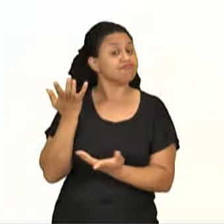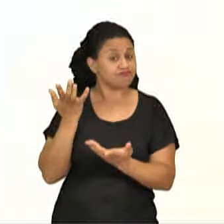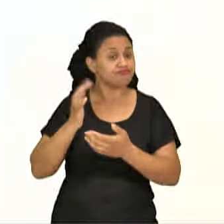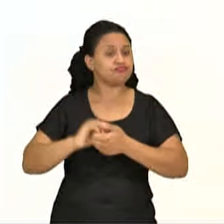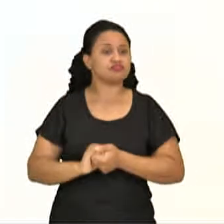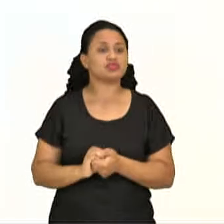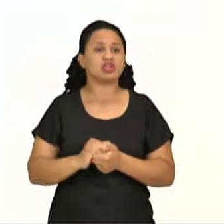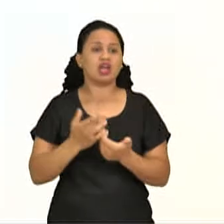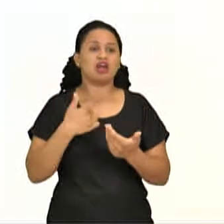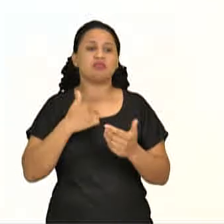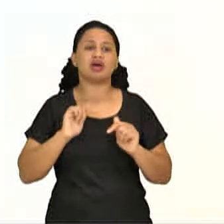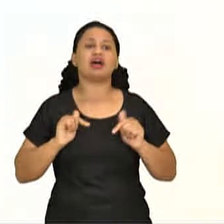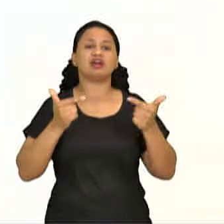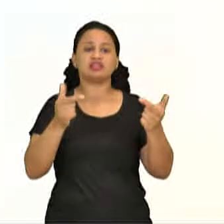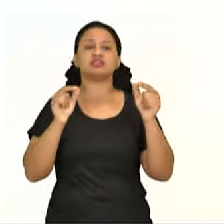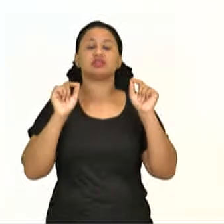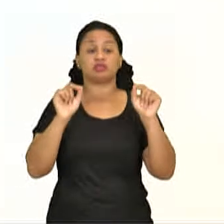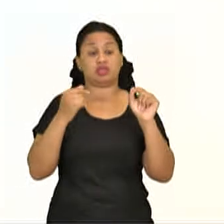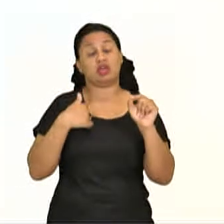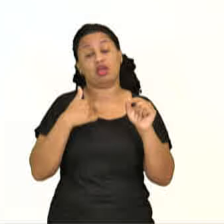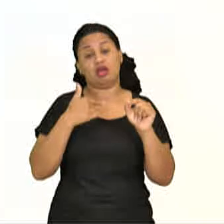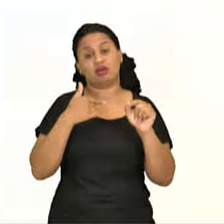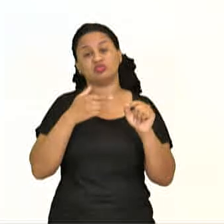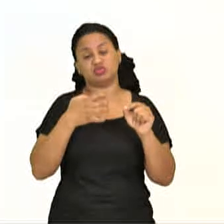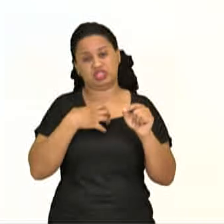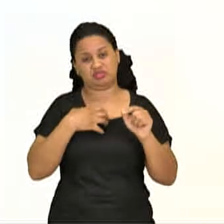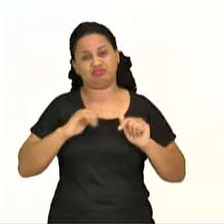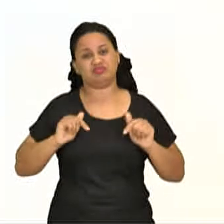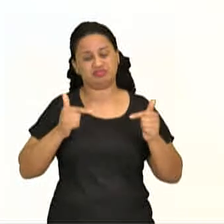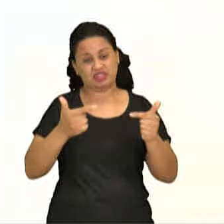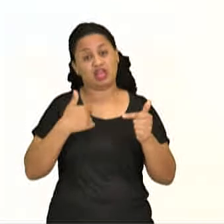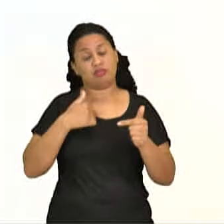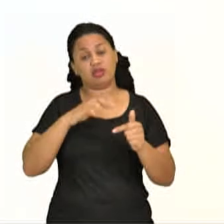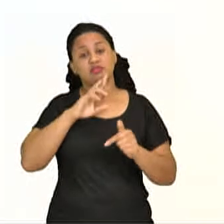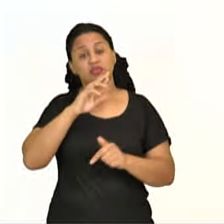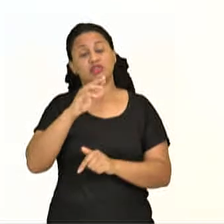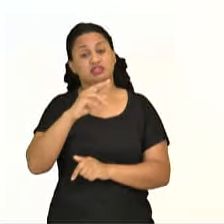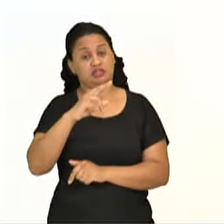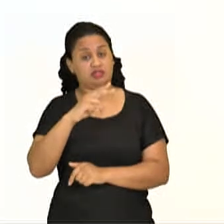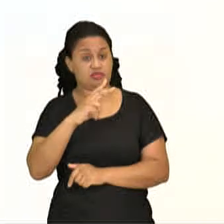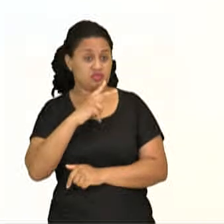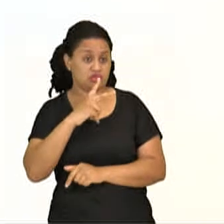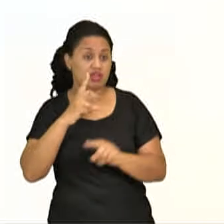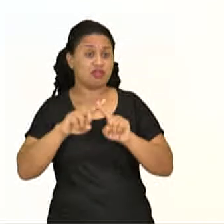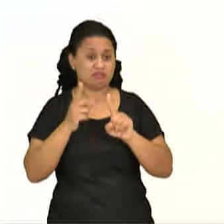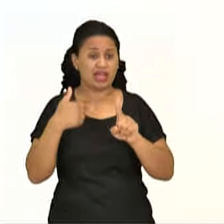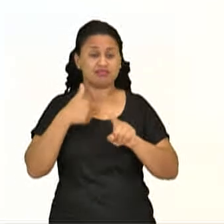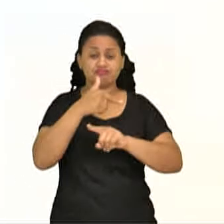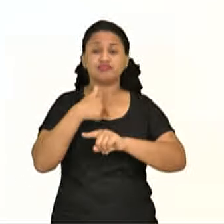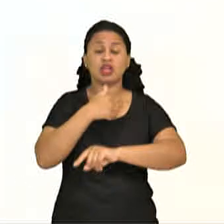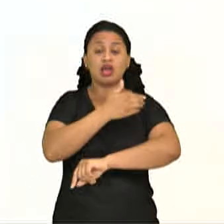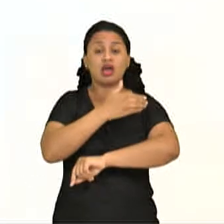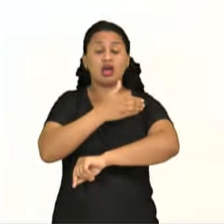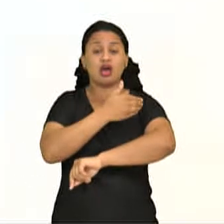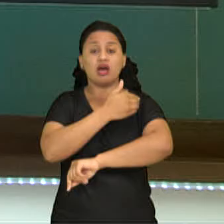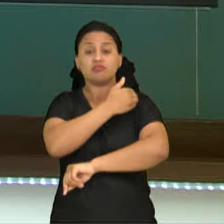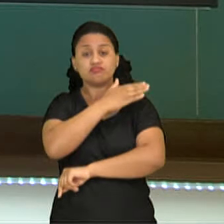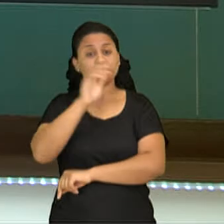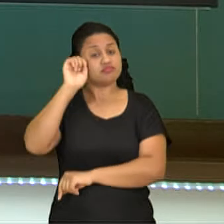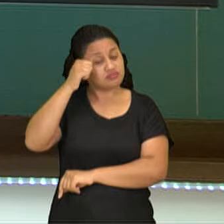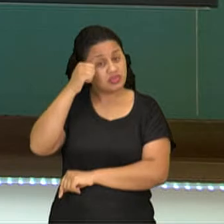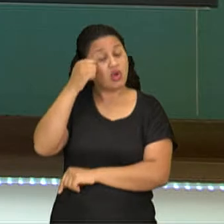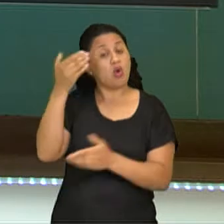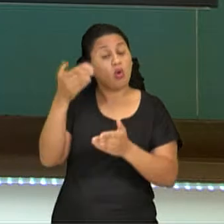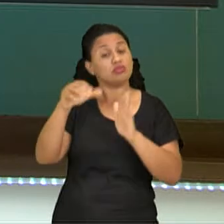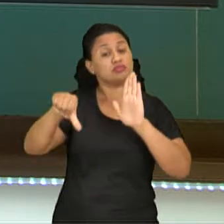esse tipo de atitude é uma resposta de opinião pessoal, esse tipo de atitude é desprezível e o racismo hoje é considerado